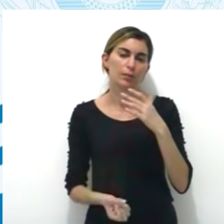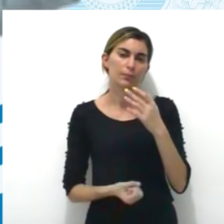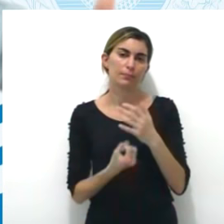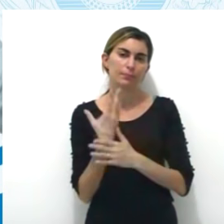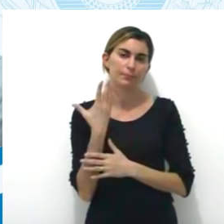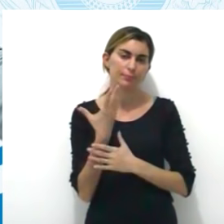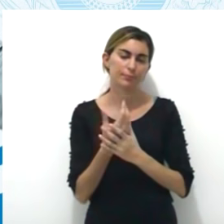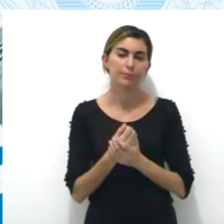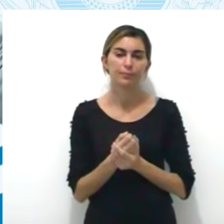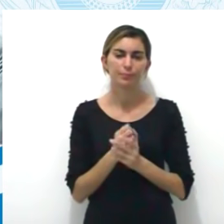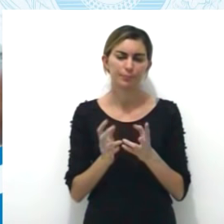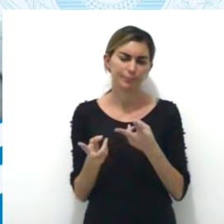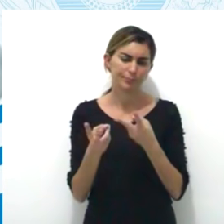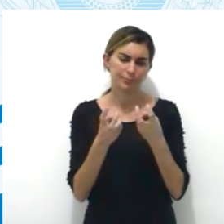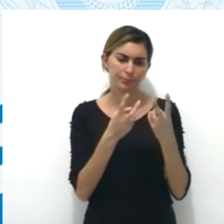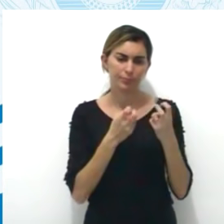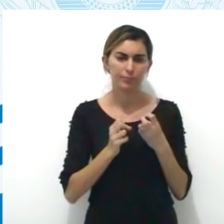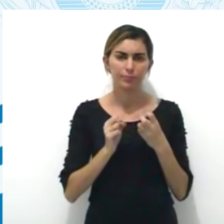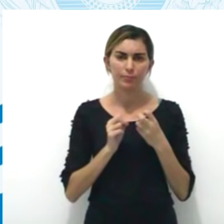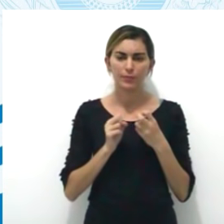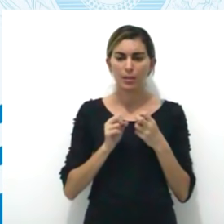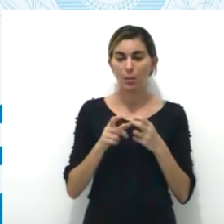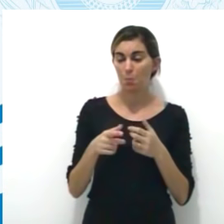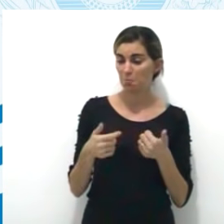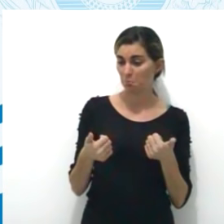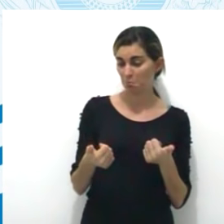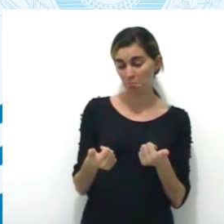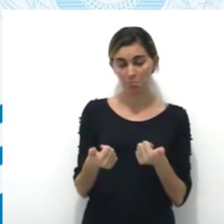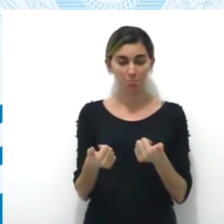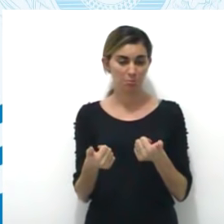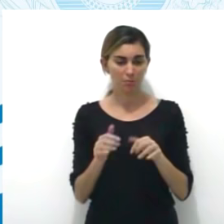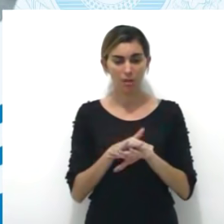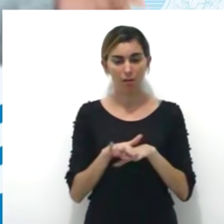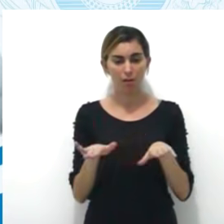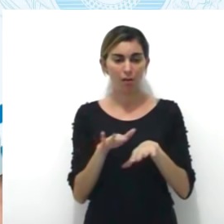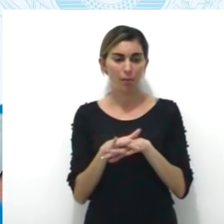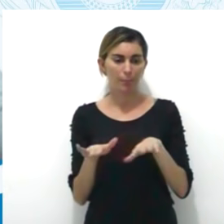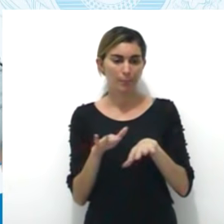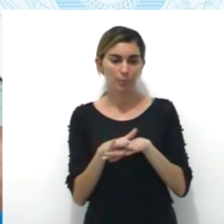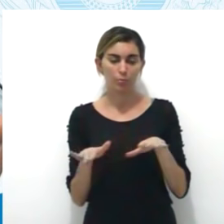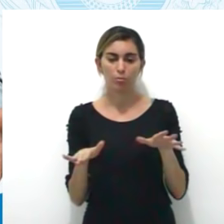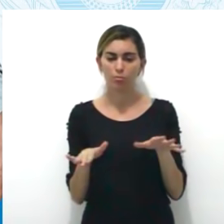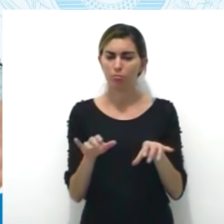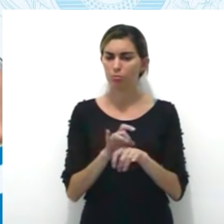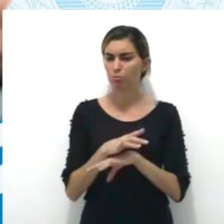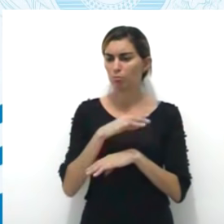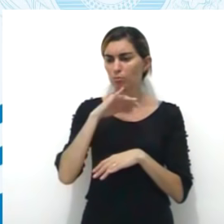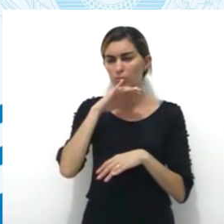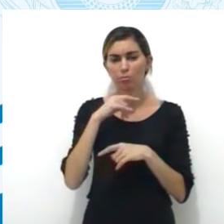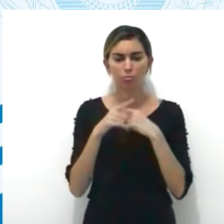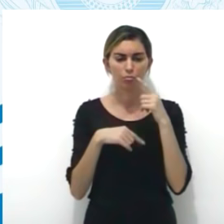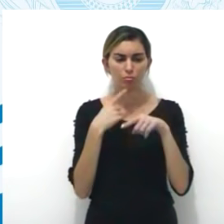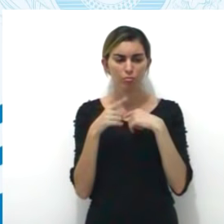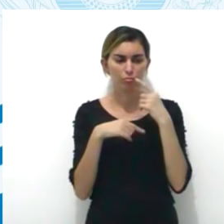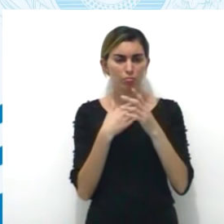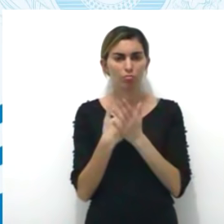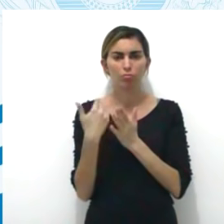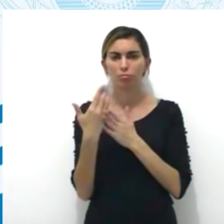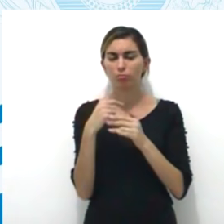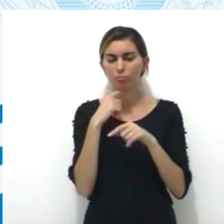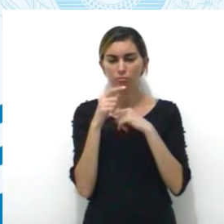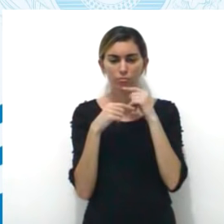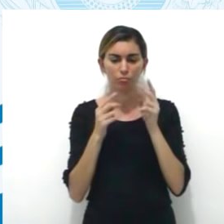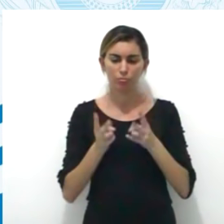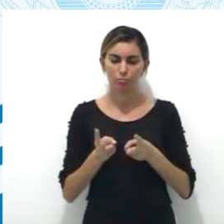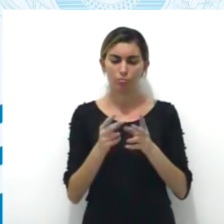de criá-los, percebe que sua matéria-prima acabou. Eita! E ele não consegue